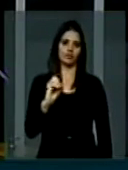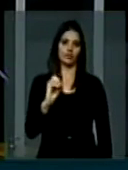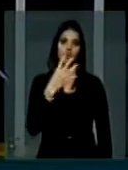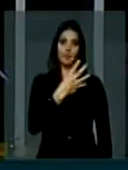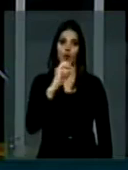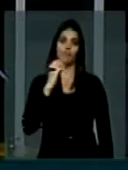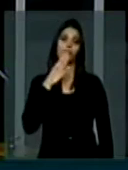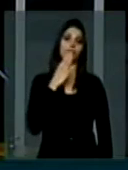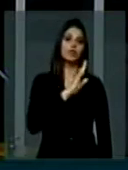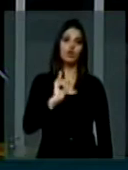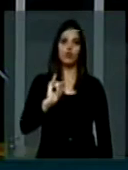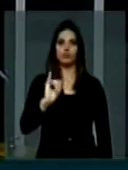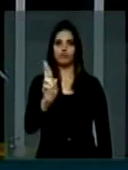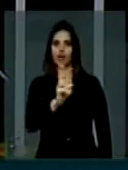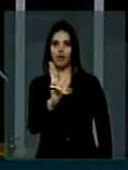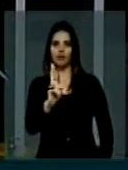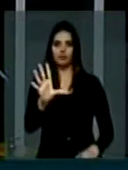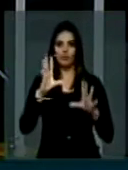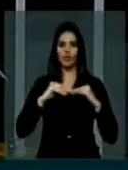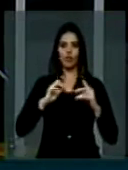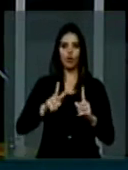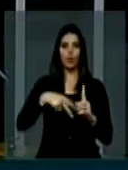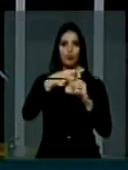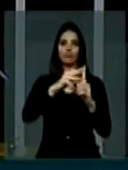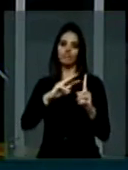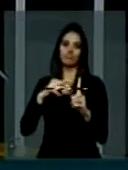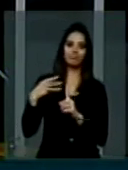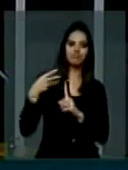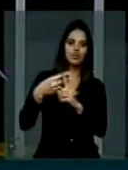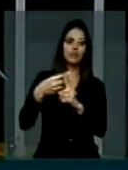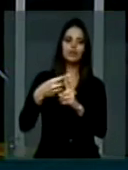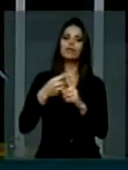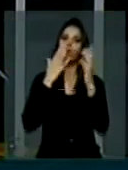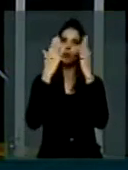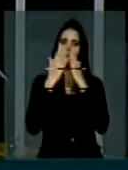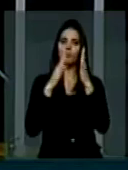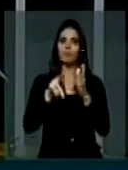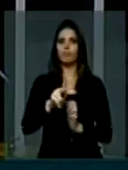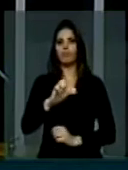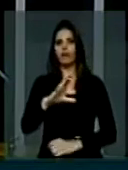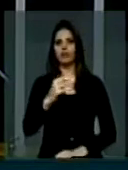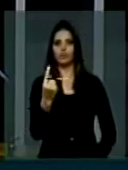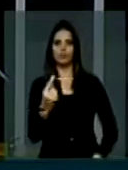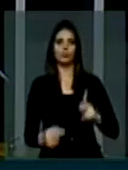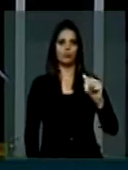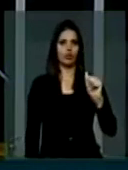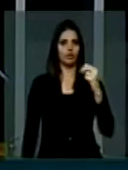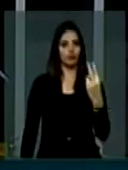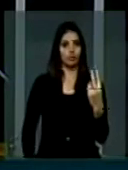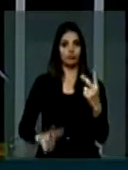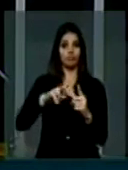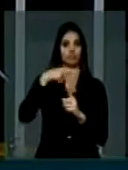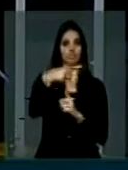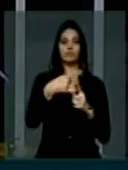40 bilhões de reais, ou seja, 3 vezes mais que o previsto nos PACs 1 e 2. A abertura dos portos